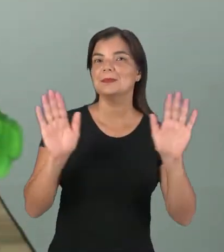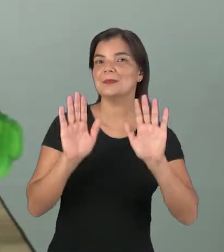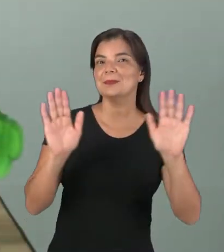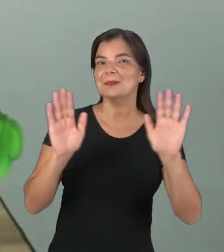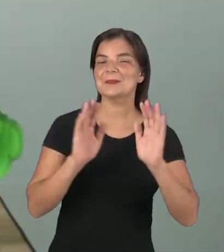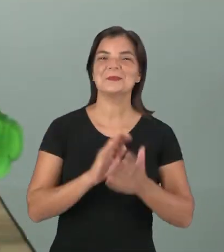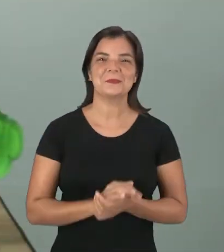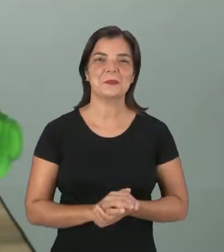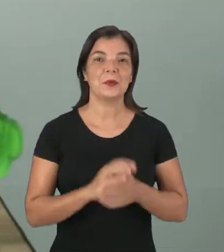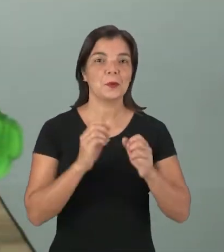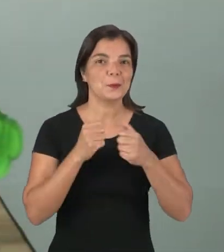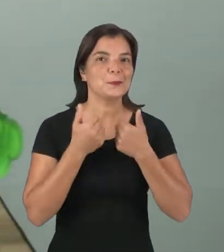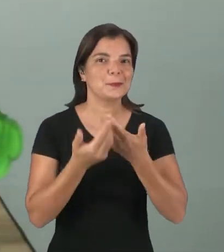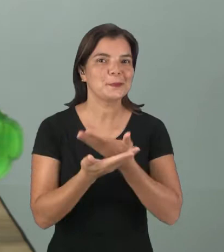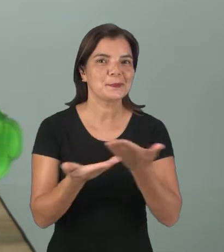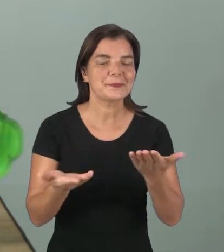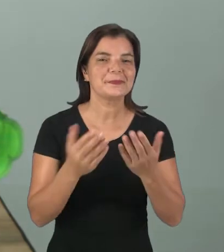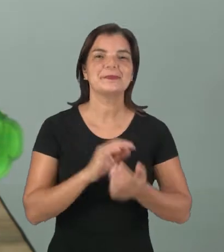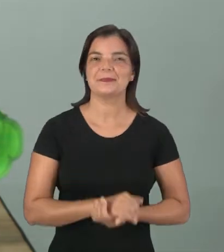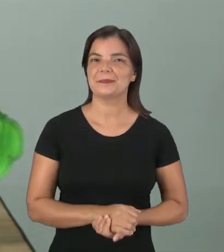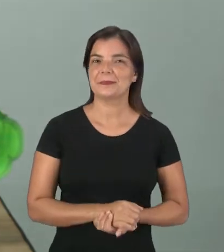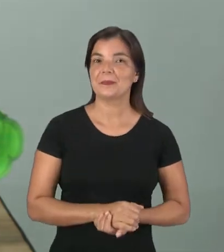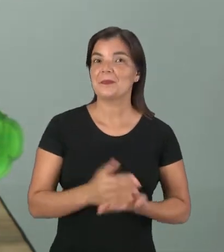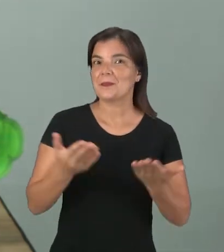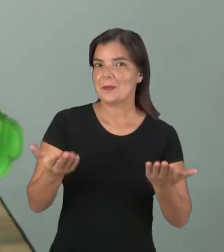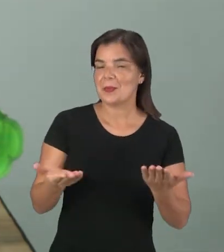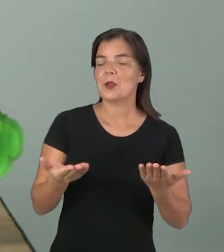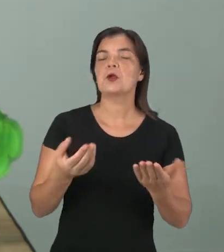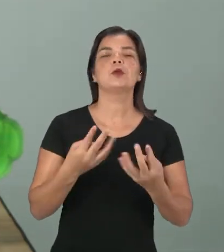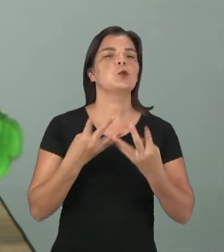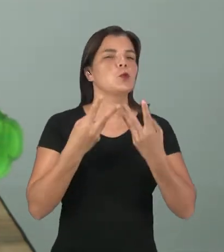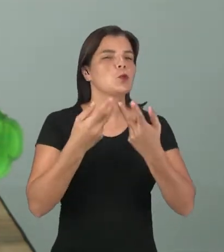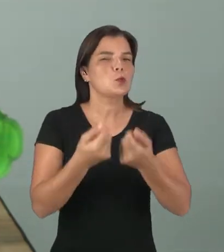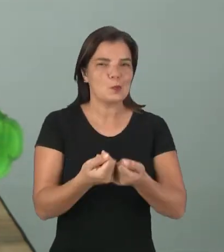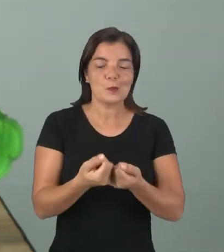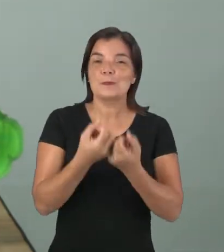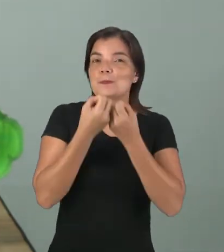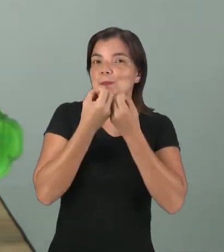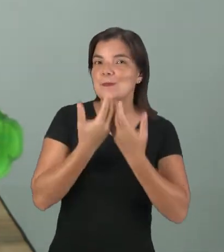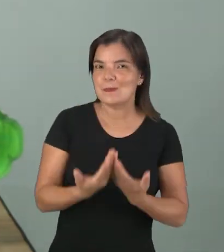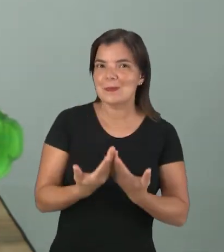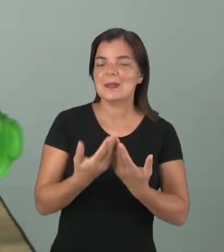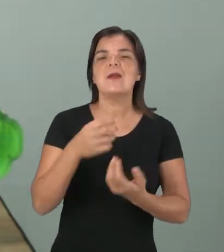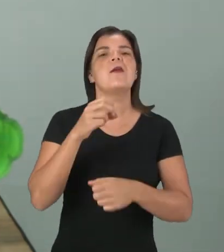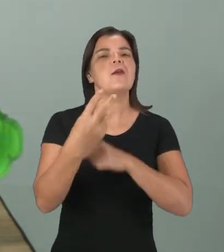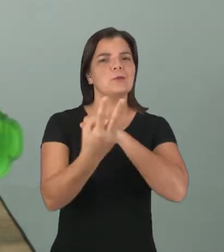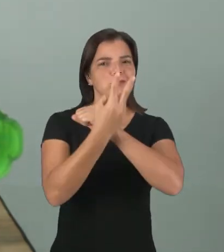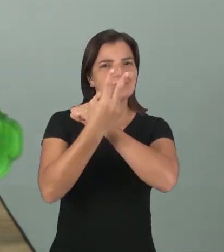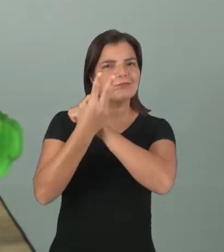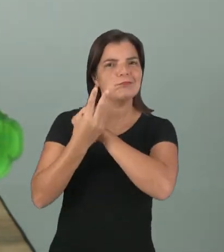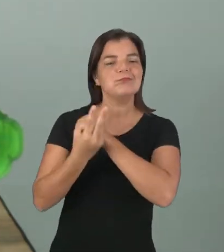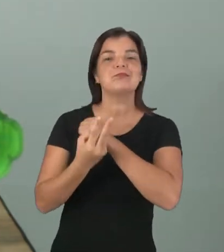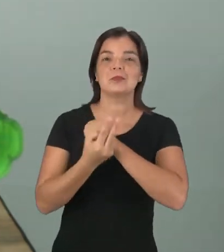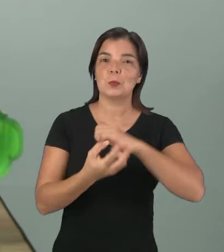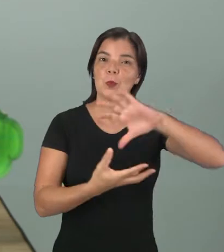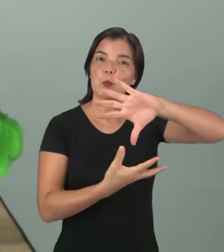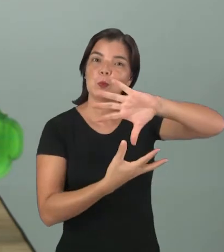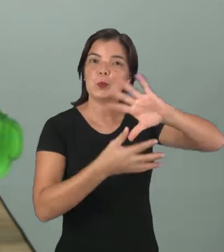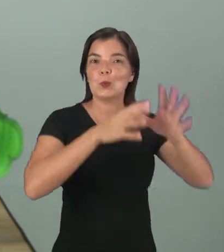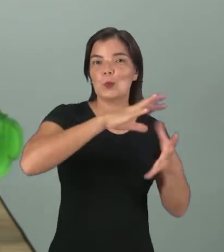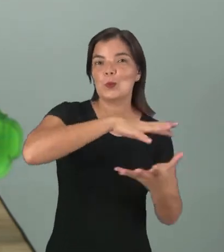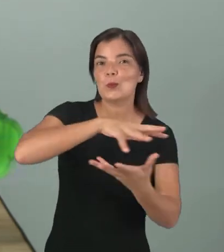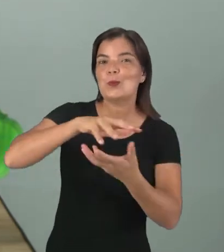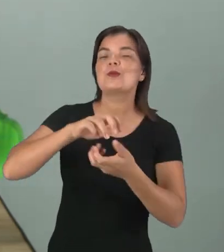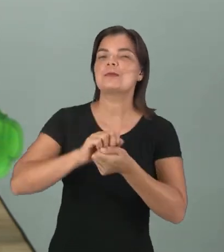Olá, turma! Tudo bem com vocês? Olha só, eu espero que todos estejam muito bem e se cuidando nesse período de pandemia como